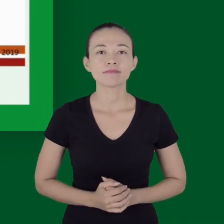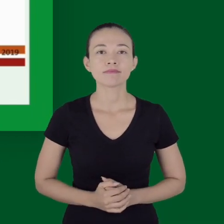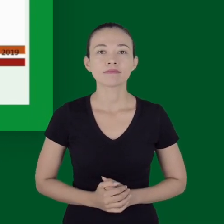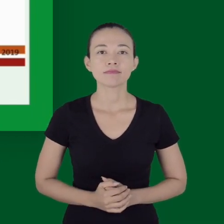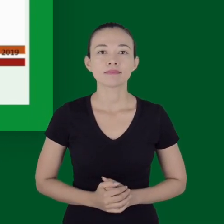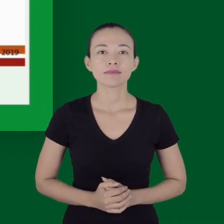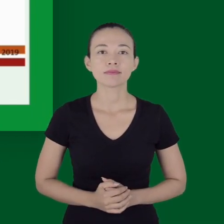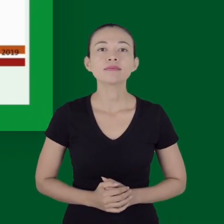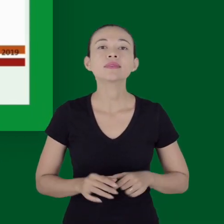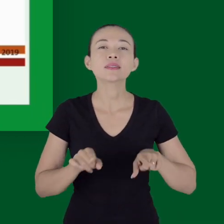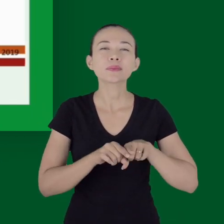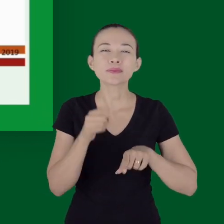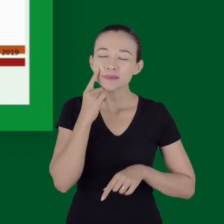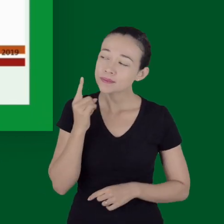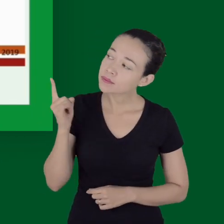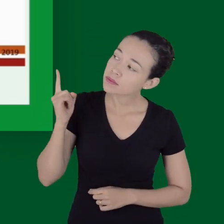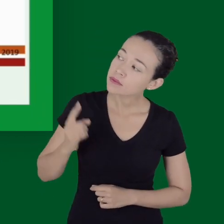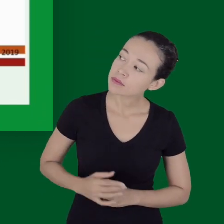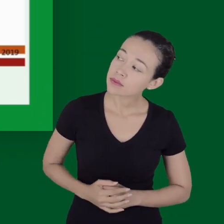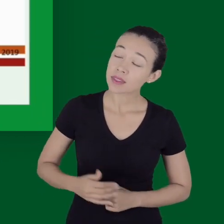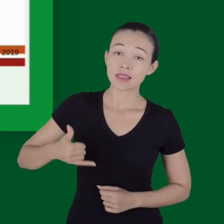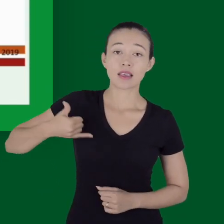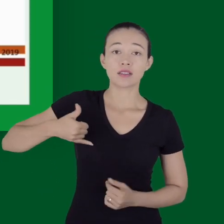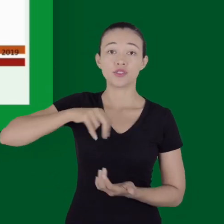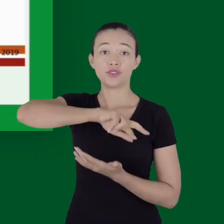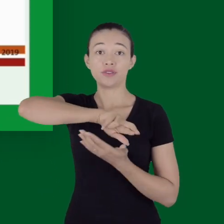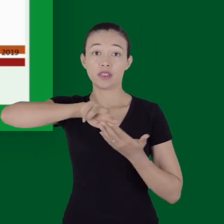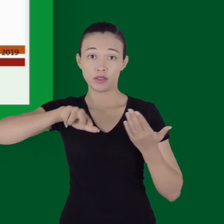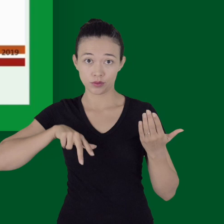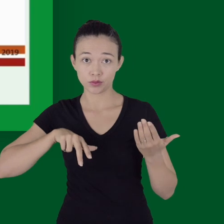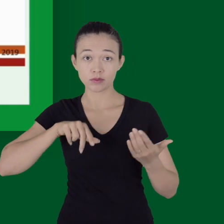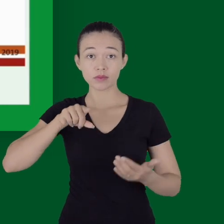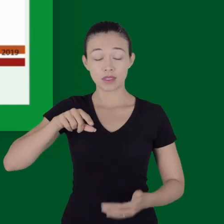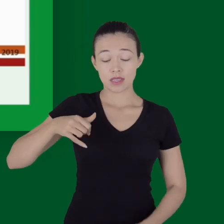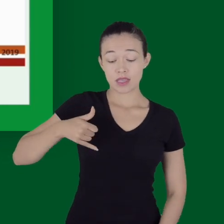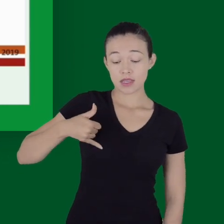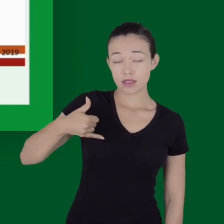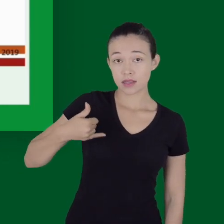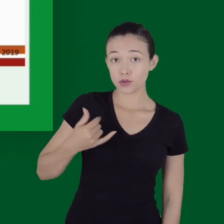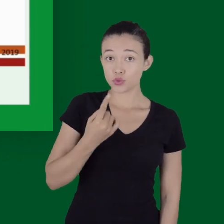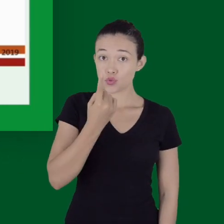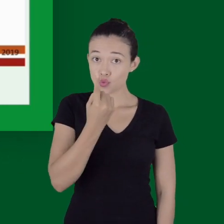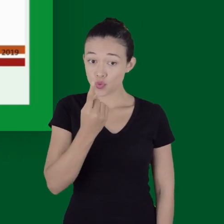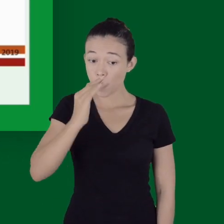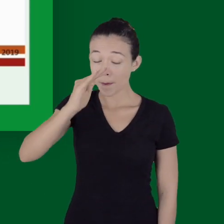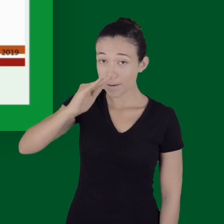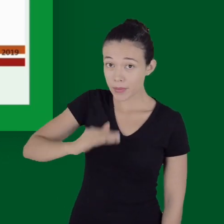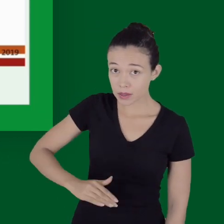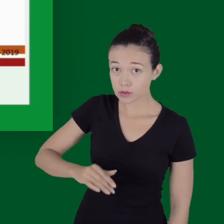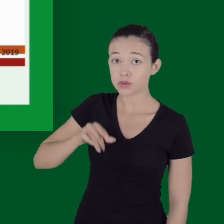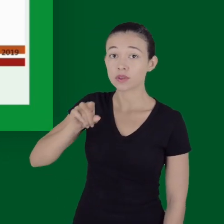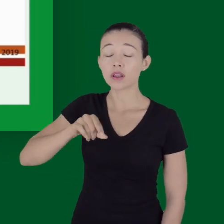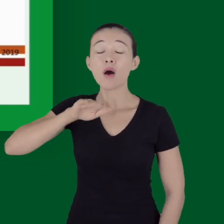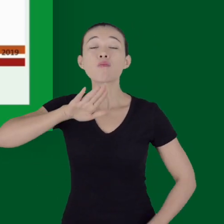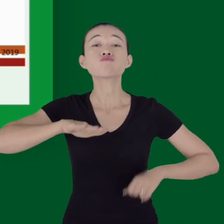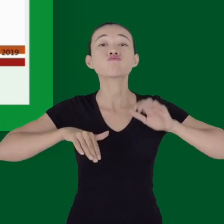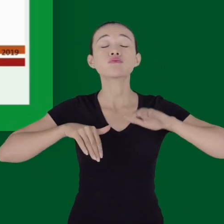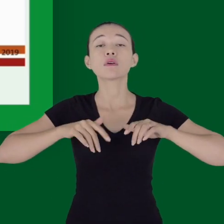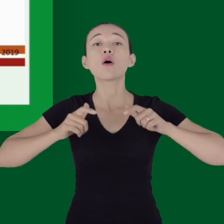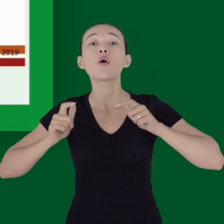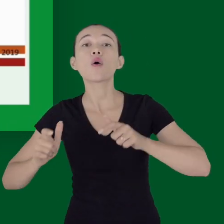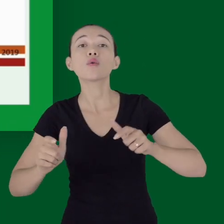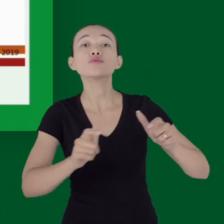etária desses pacientes, né, em menores que 1 ano de idade, eles se afogam muito comumente em